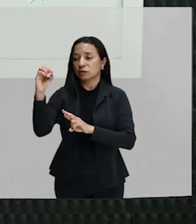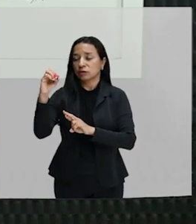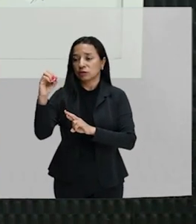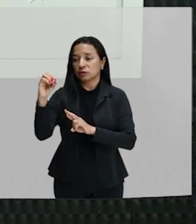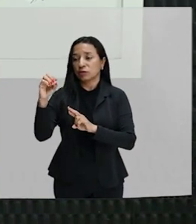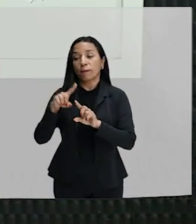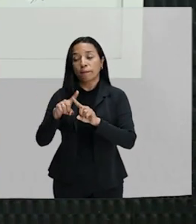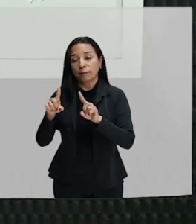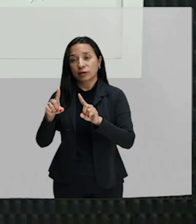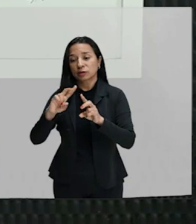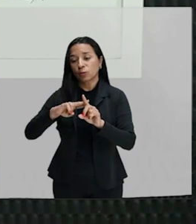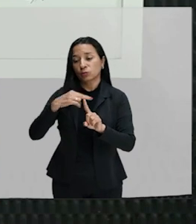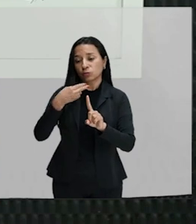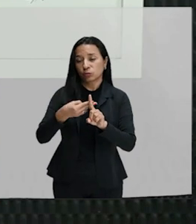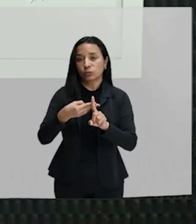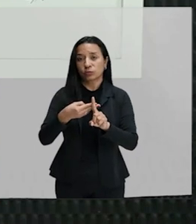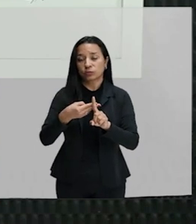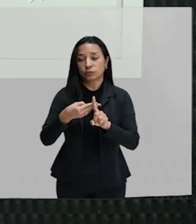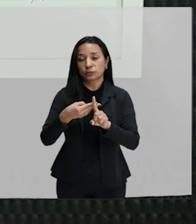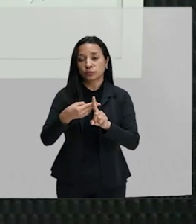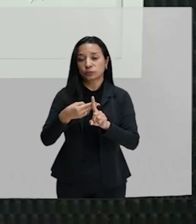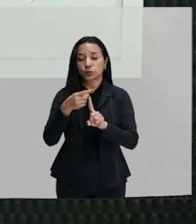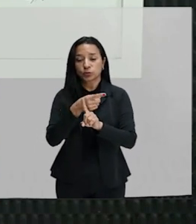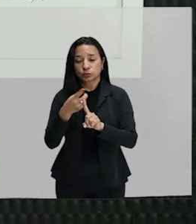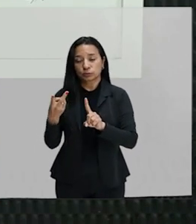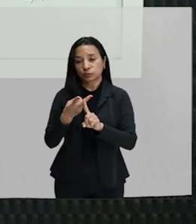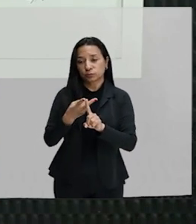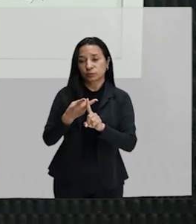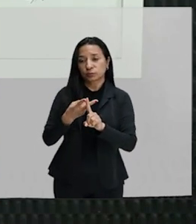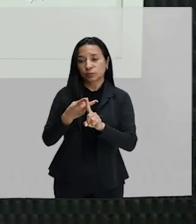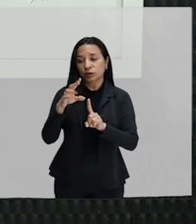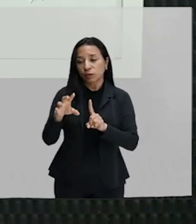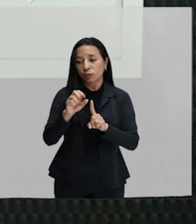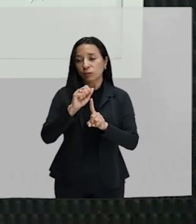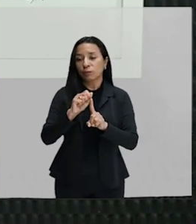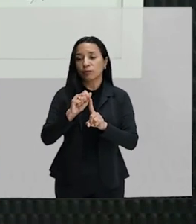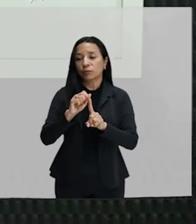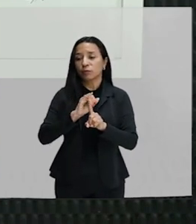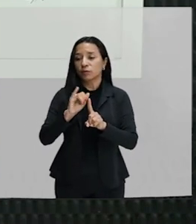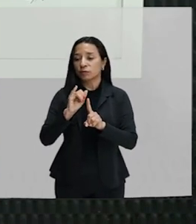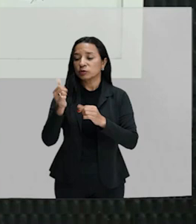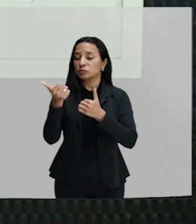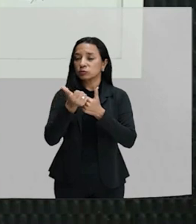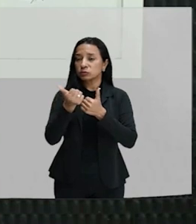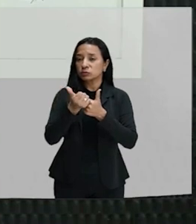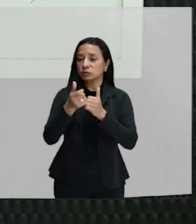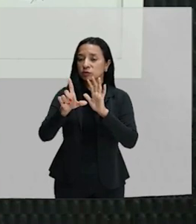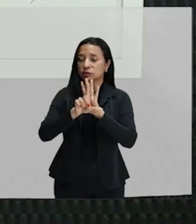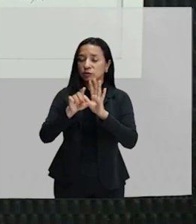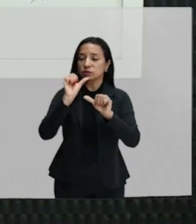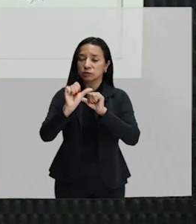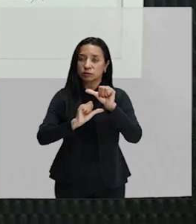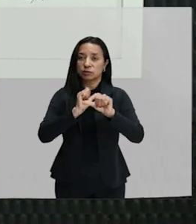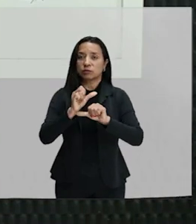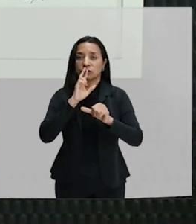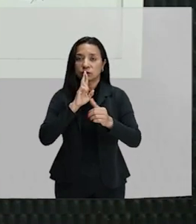né então é duas vezes a temperatura em cels pegou essa informação que a questão deu substituiu na lei de transformação pronto